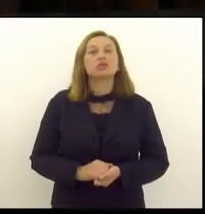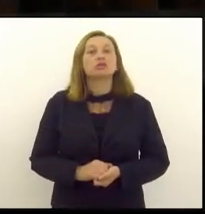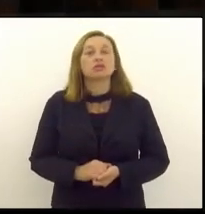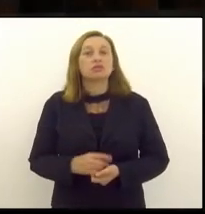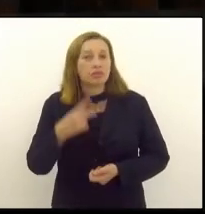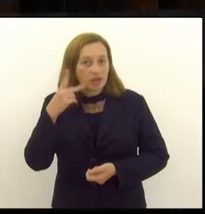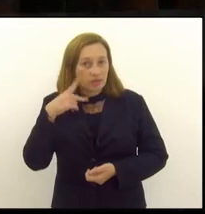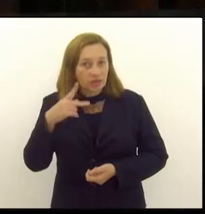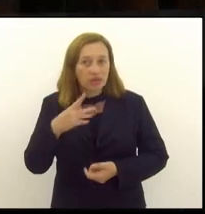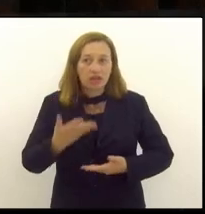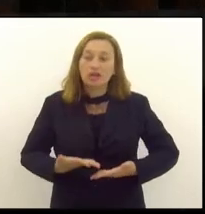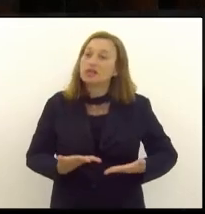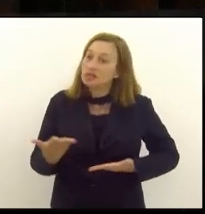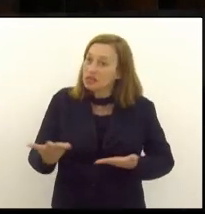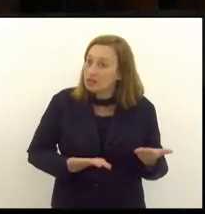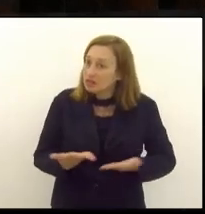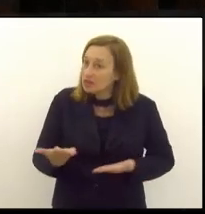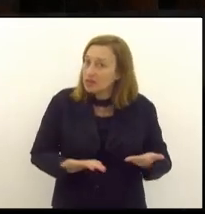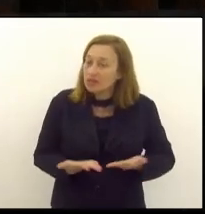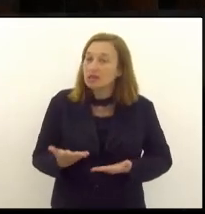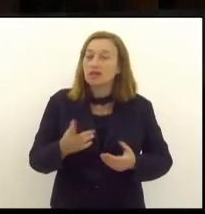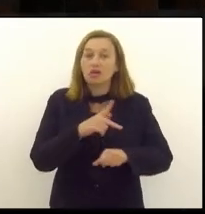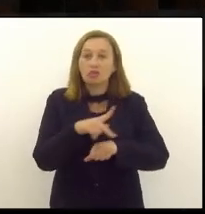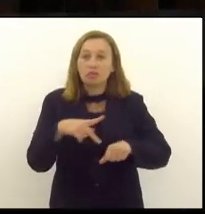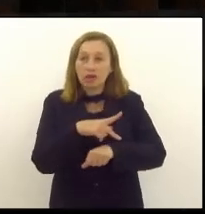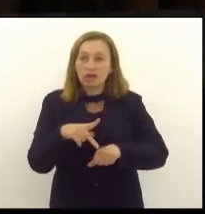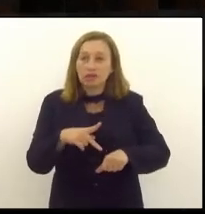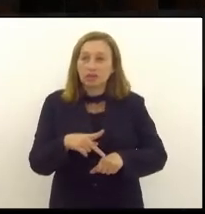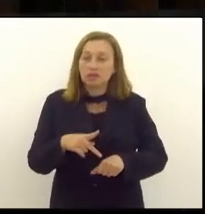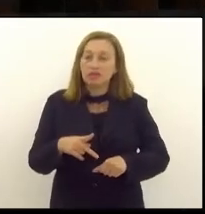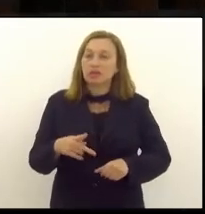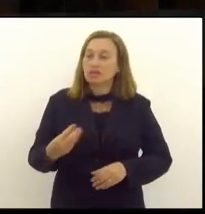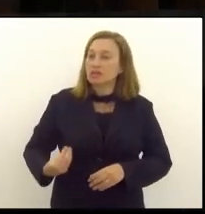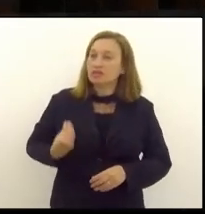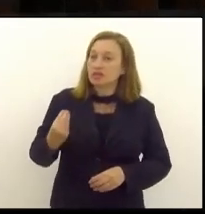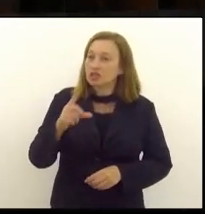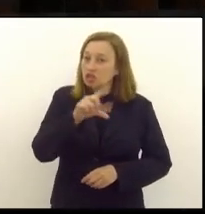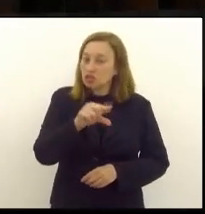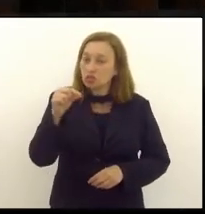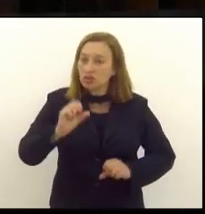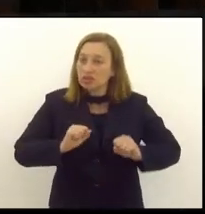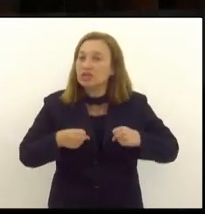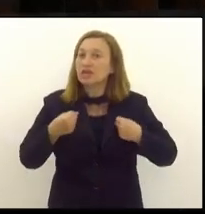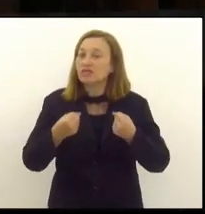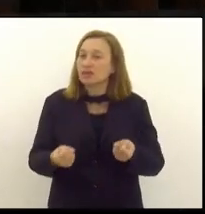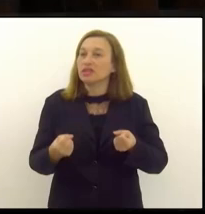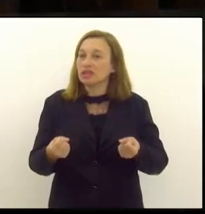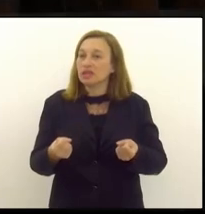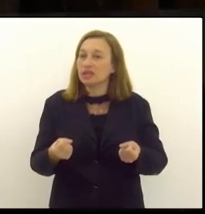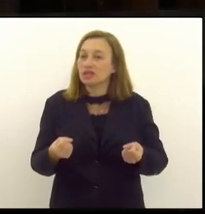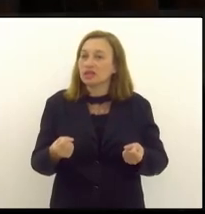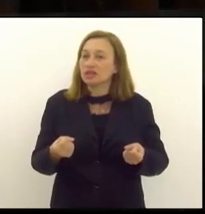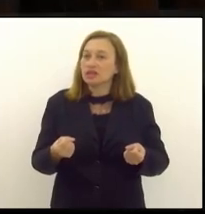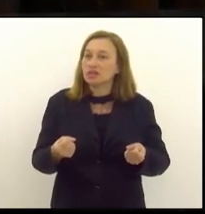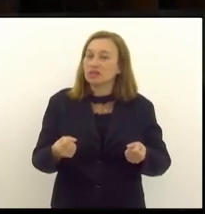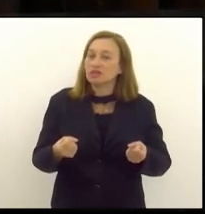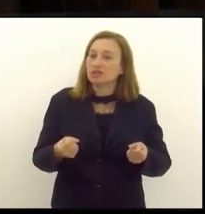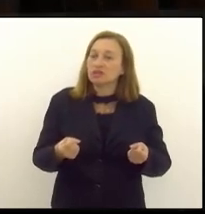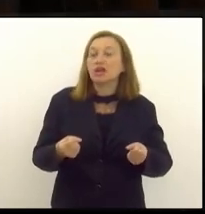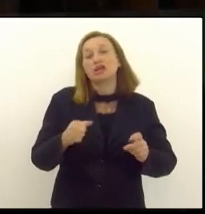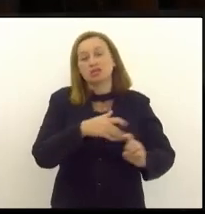parlamentares, é servir a uma pátria. Nesta vida, nós escolhemos defender propósitos